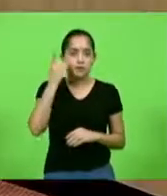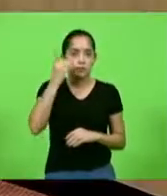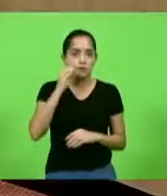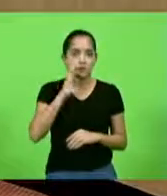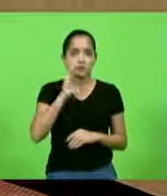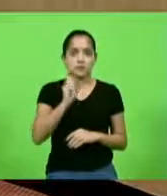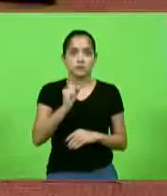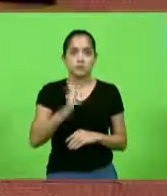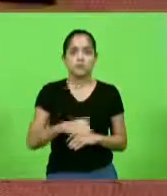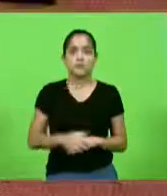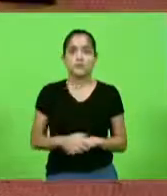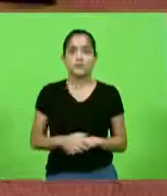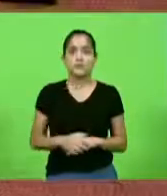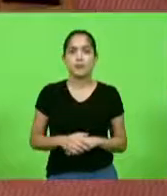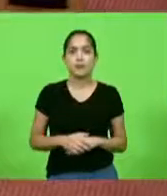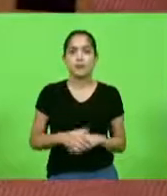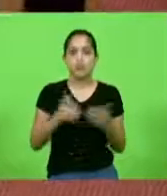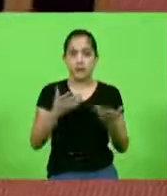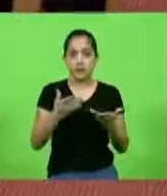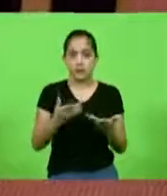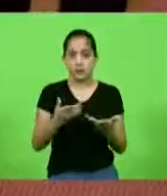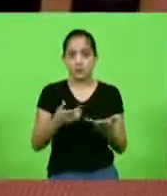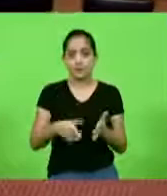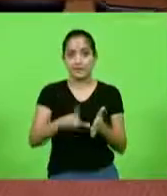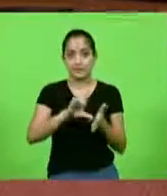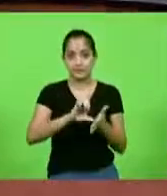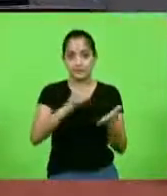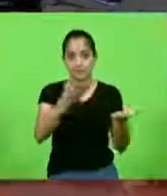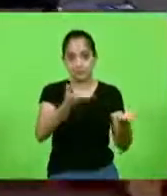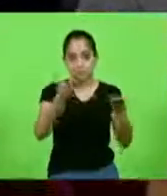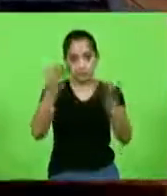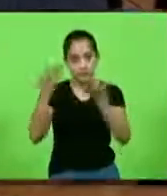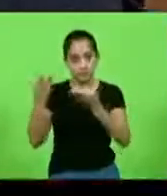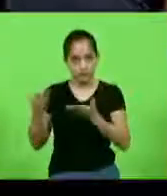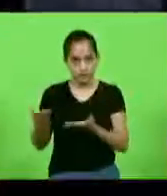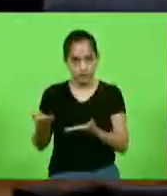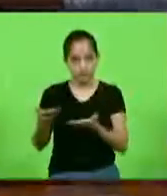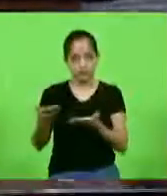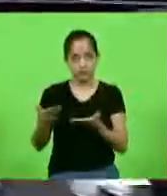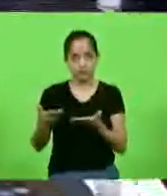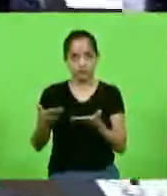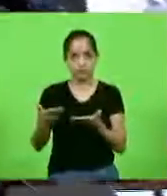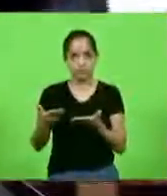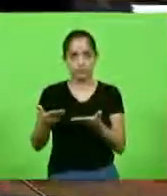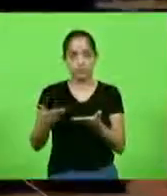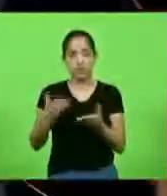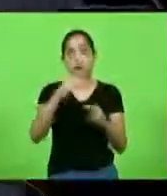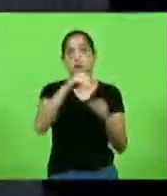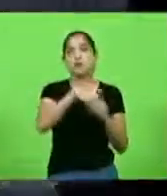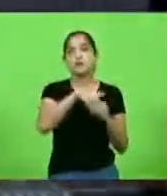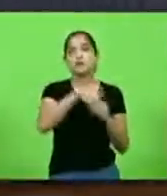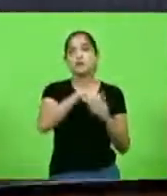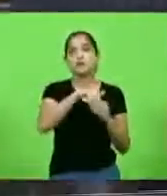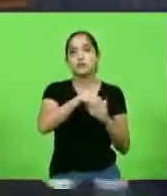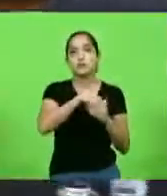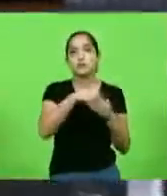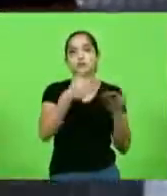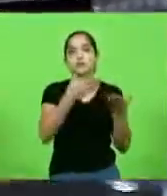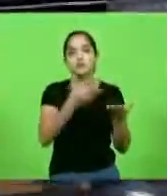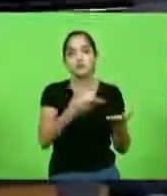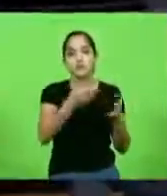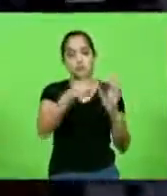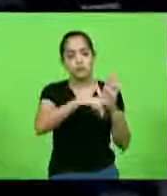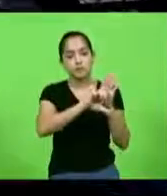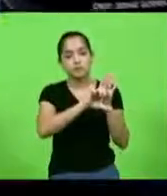Souza. Presidente, eu quero antes convidar todos a encararem a seguinte votação como uma votação de um projeto